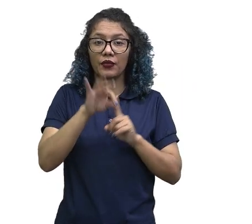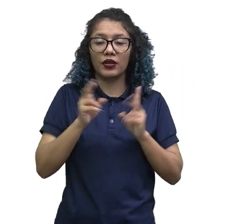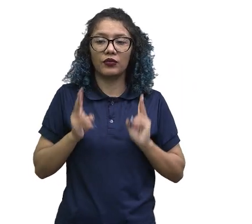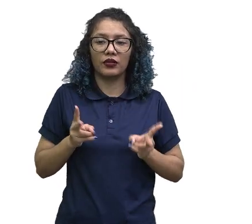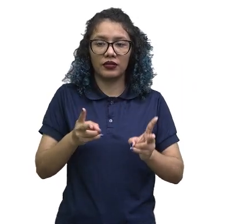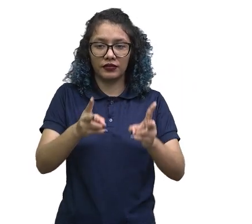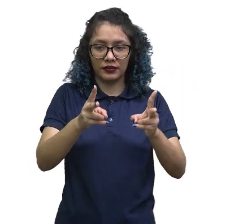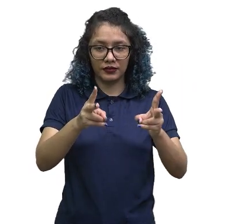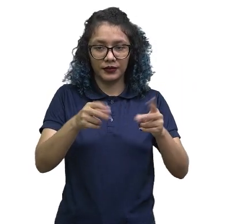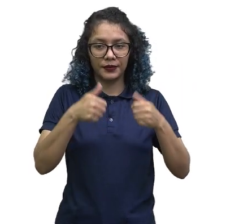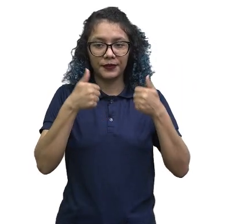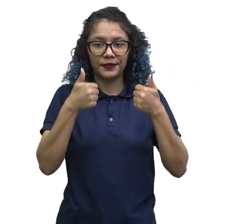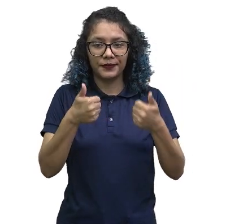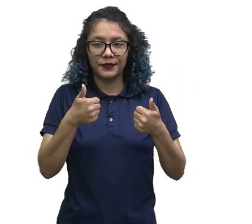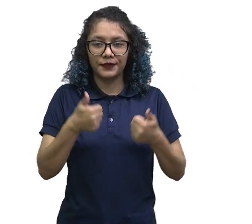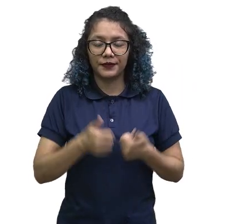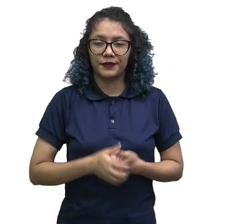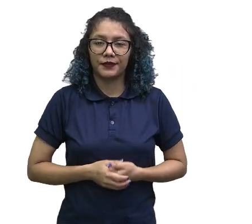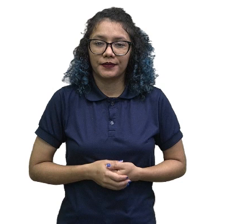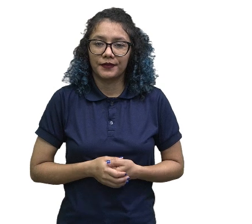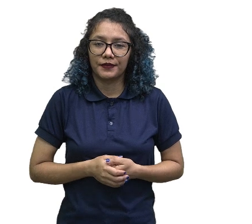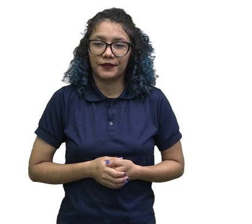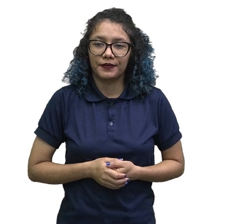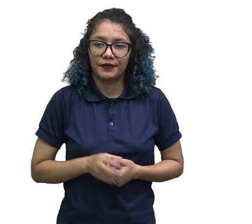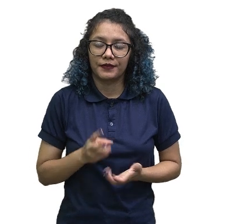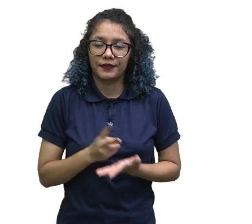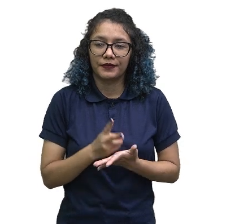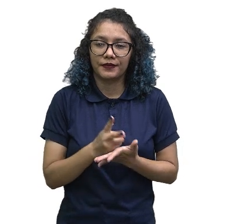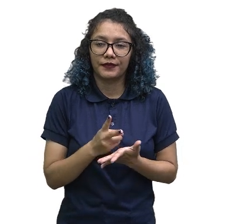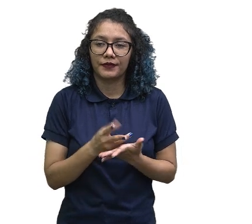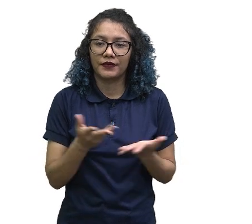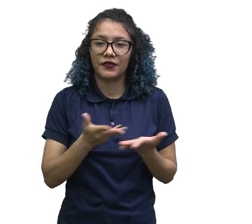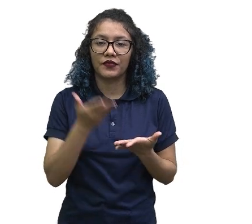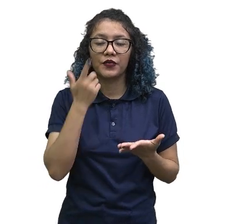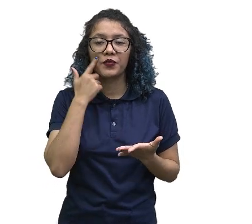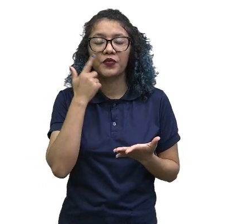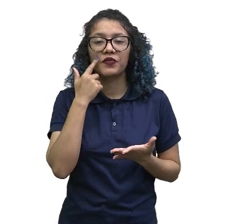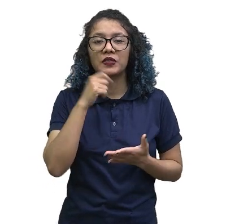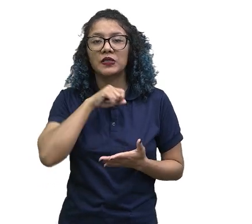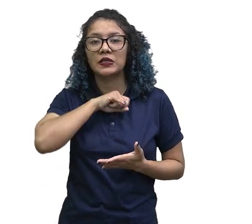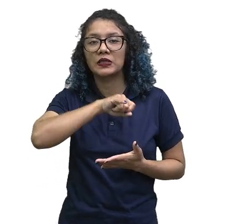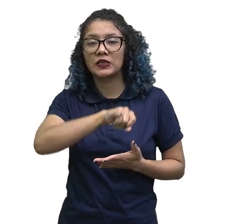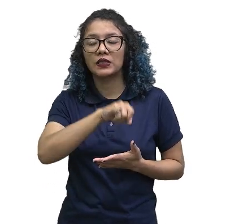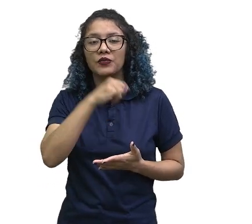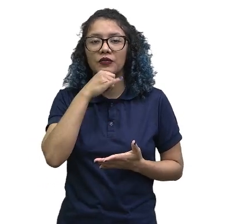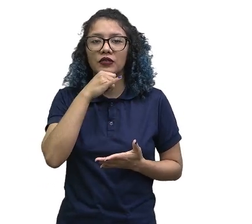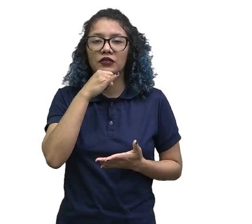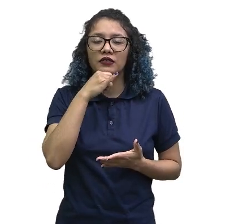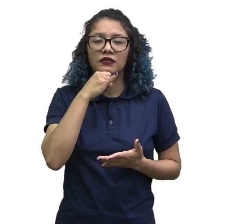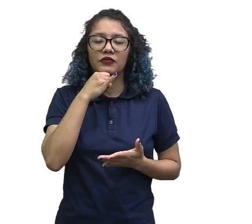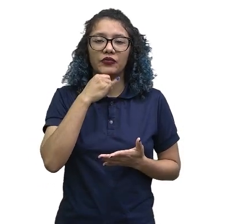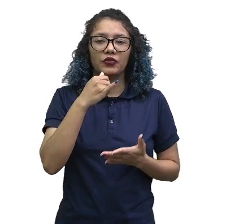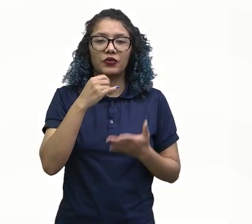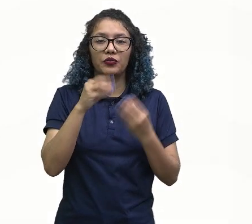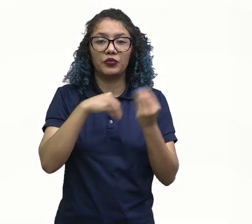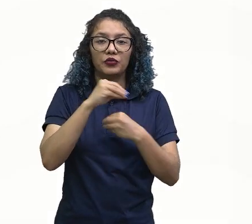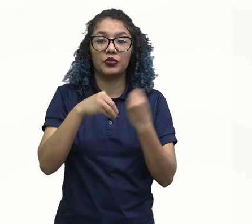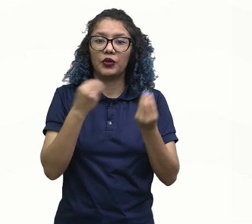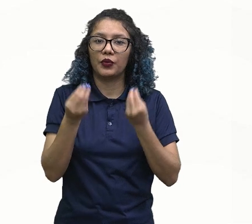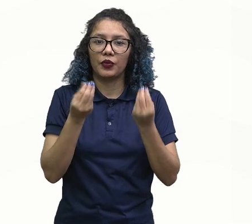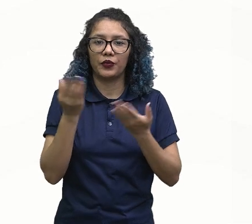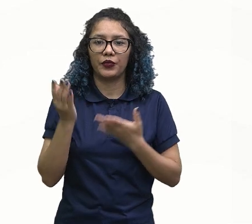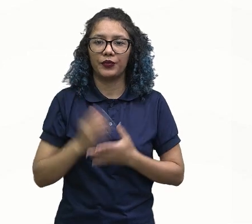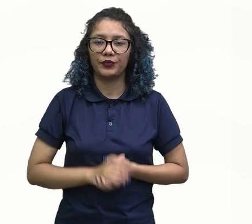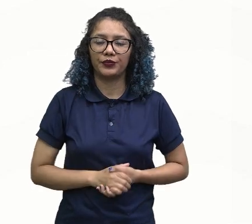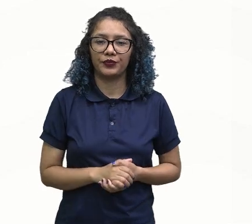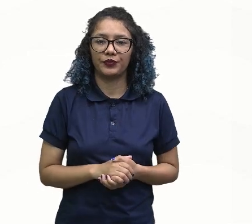constante, tá? Mas vamos ver se caso nós tivéssemos uma situação que tem uma mistura. Então, dê uma